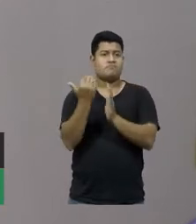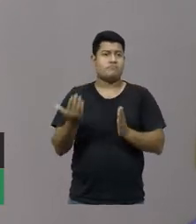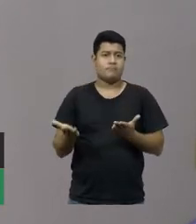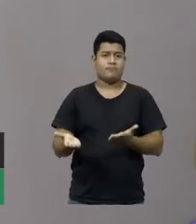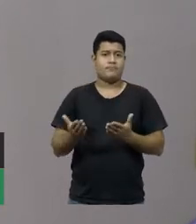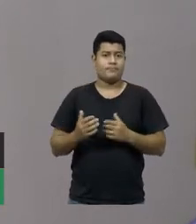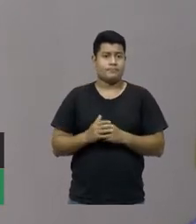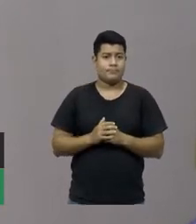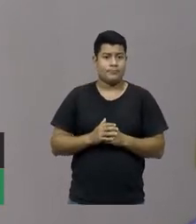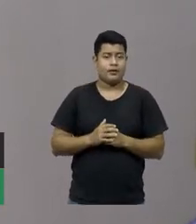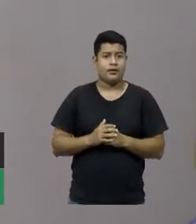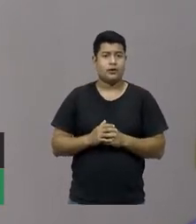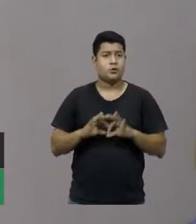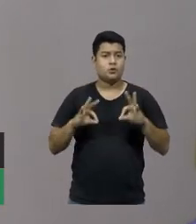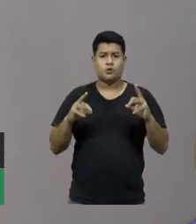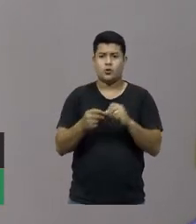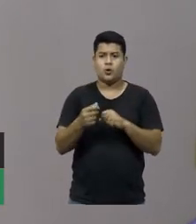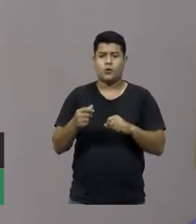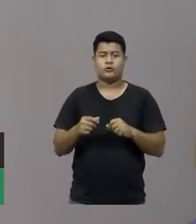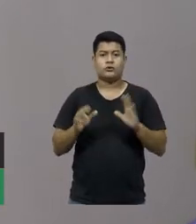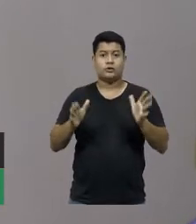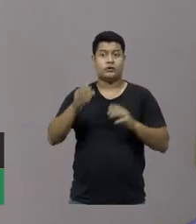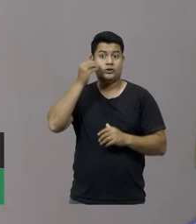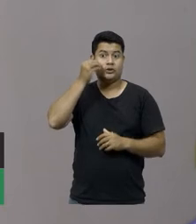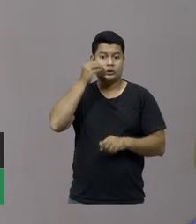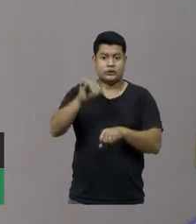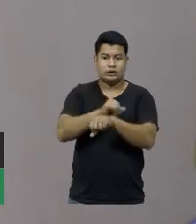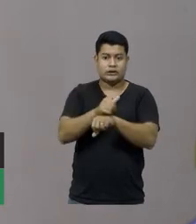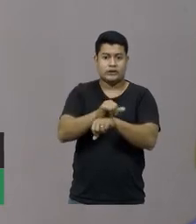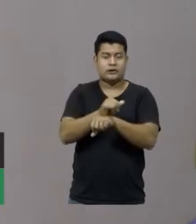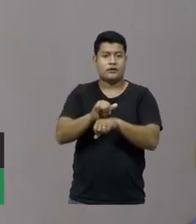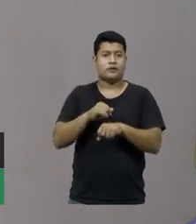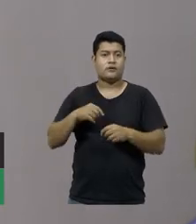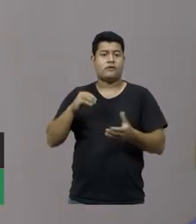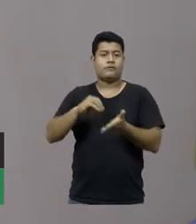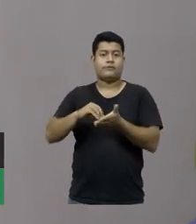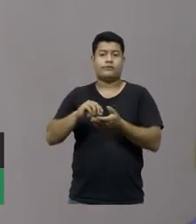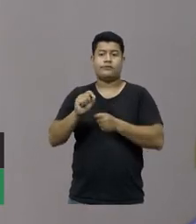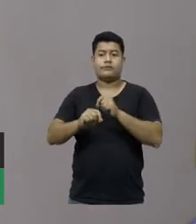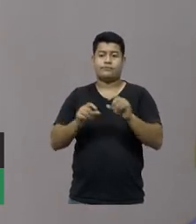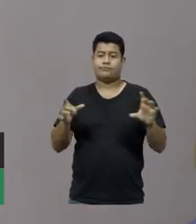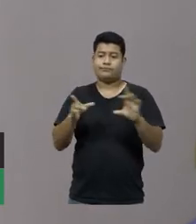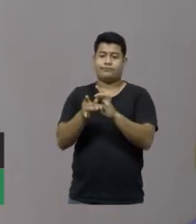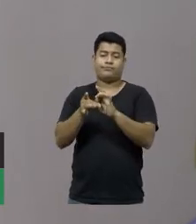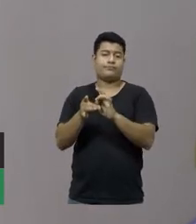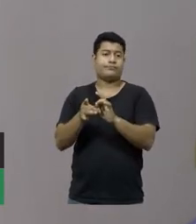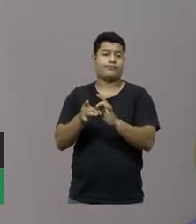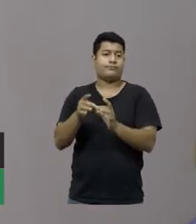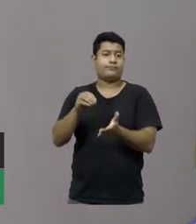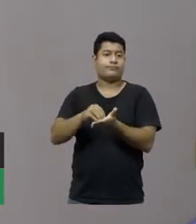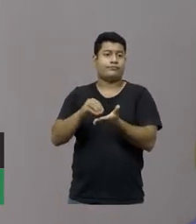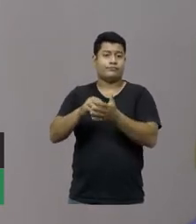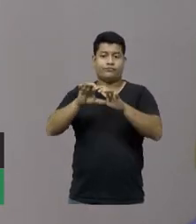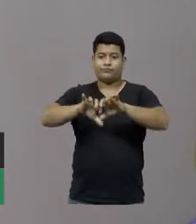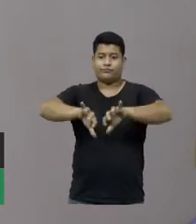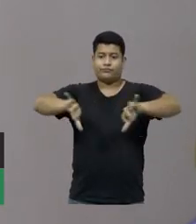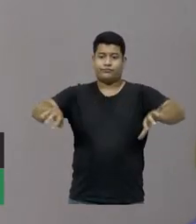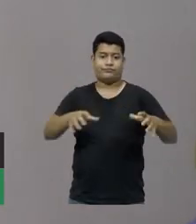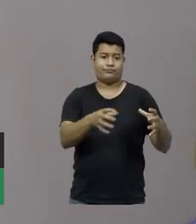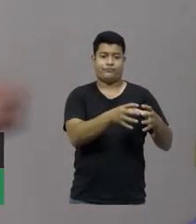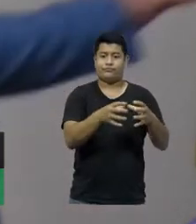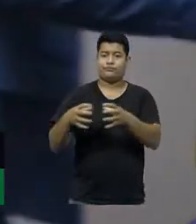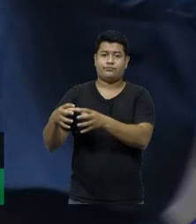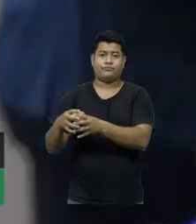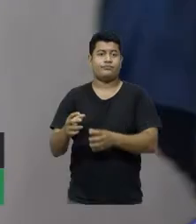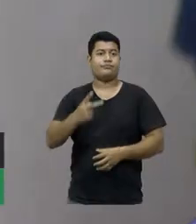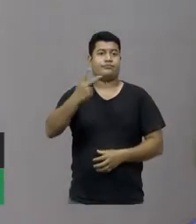para que isso acontecesse, a categoria não se uniu. A categoria se separou em duas. E qual foi